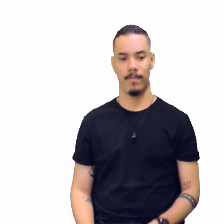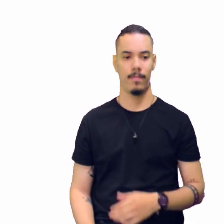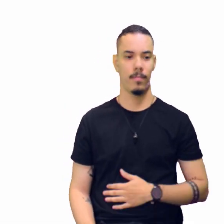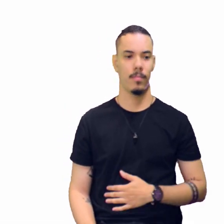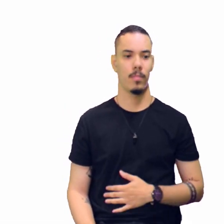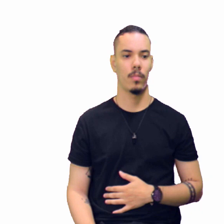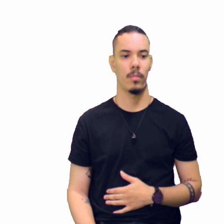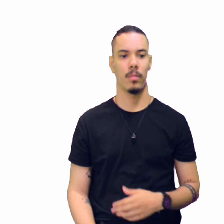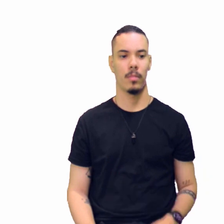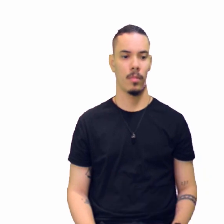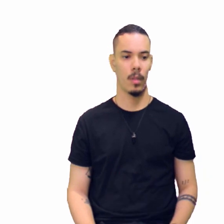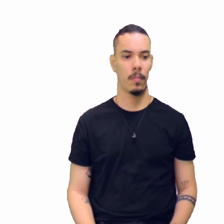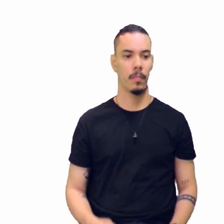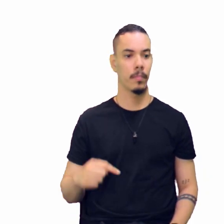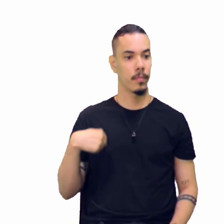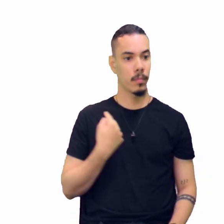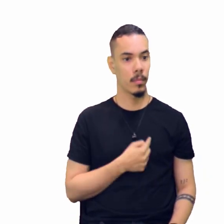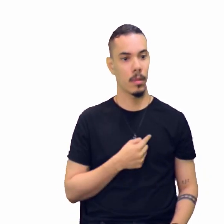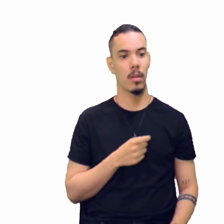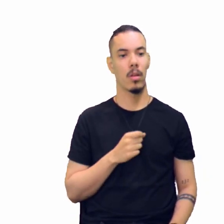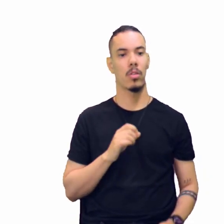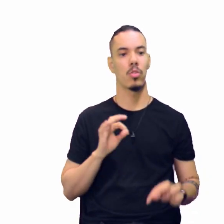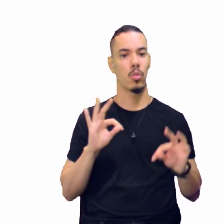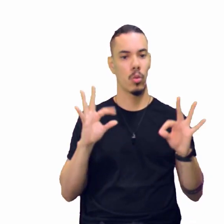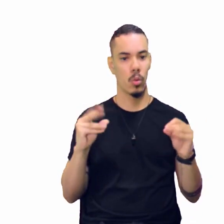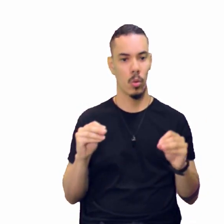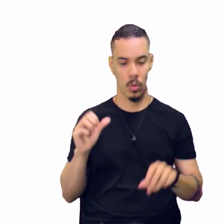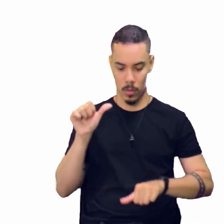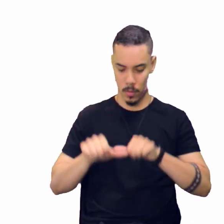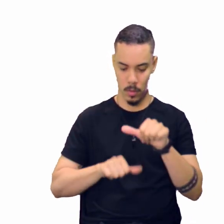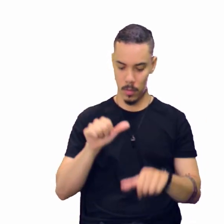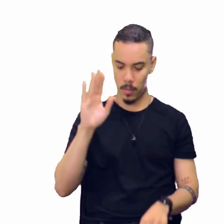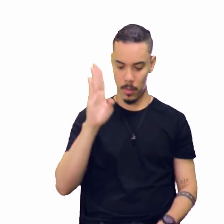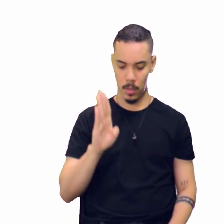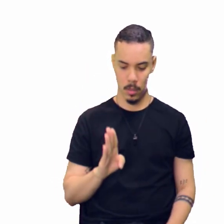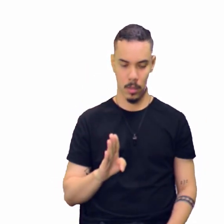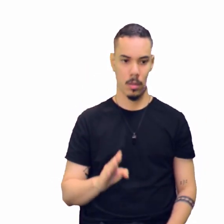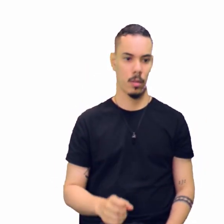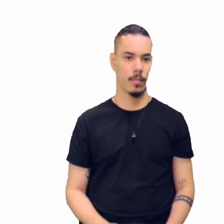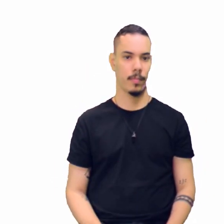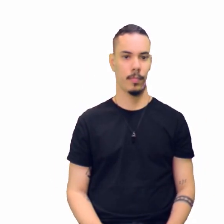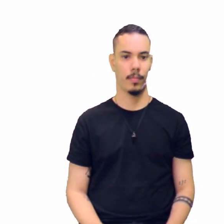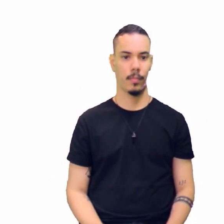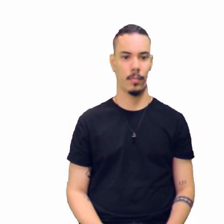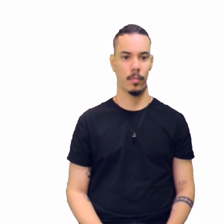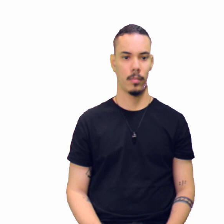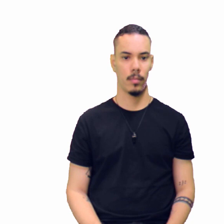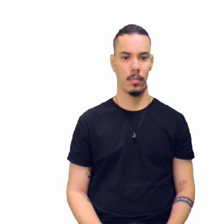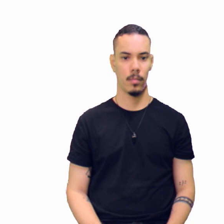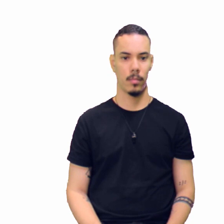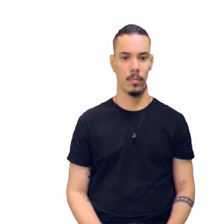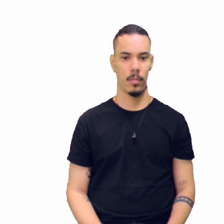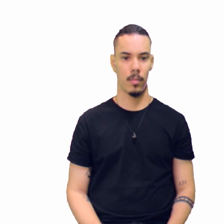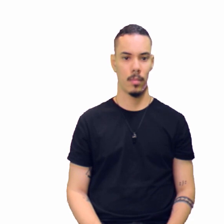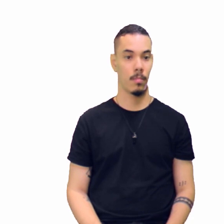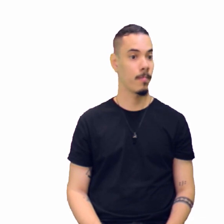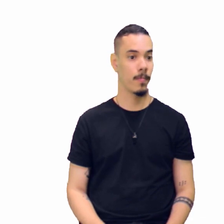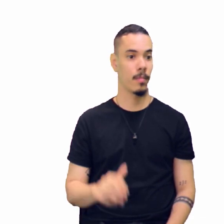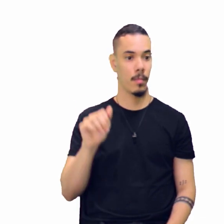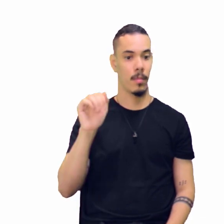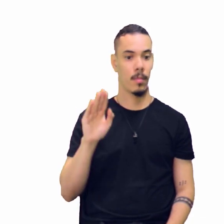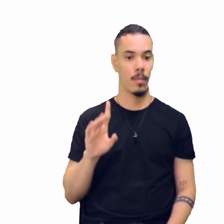E viramos todos brasileiros. A, B, C, D ou